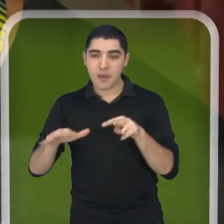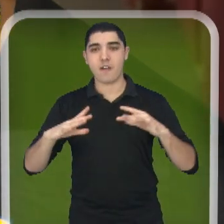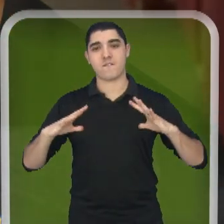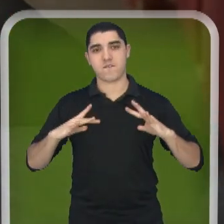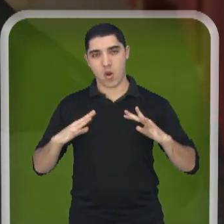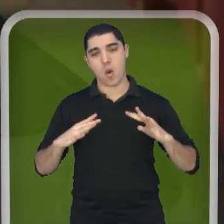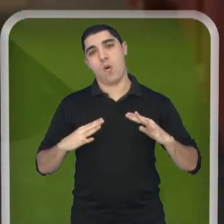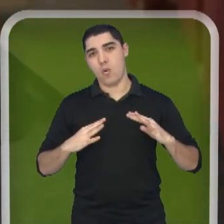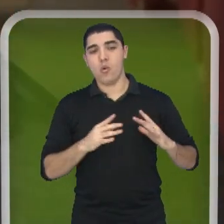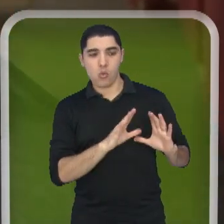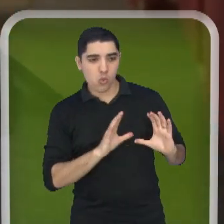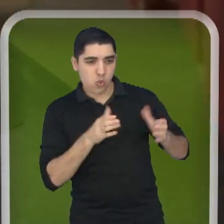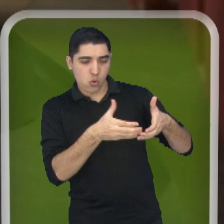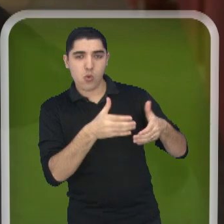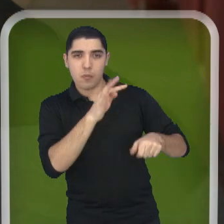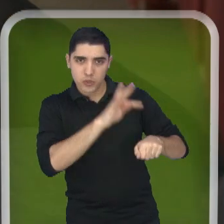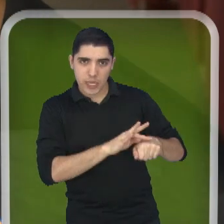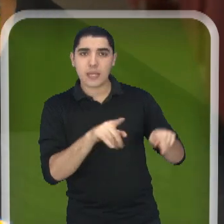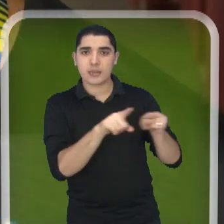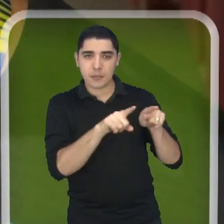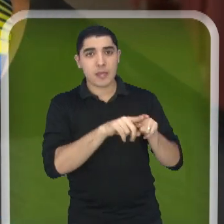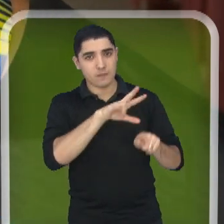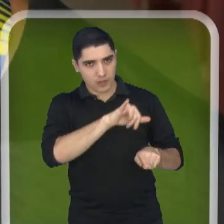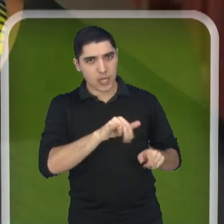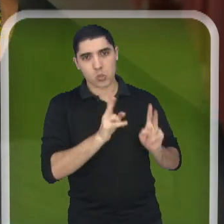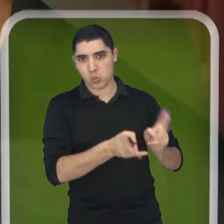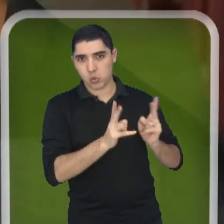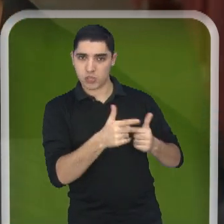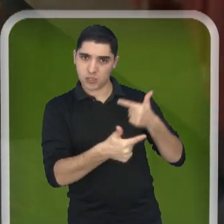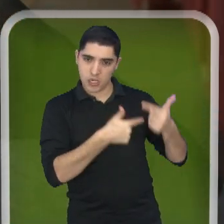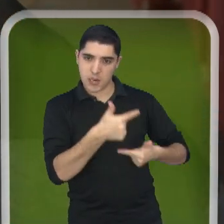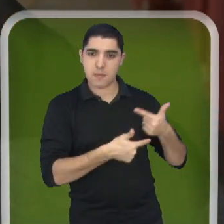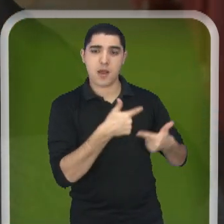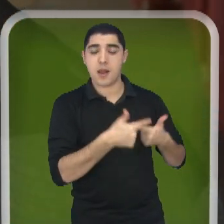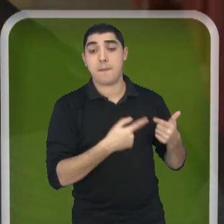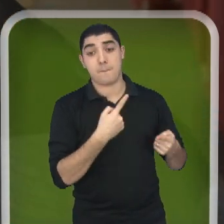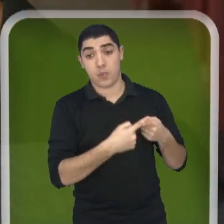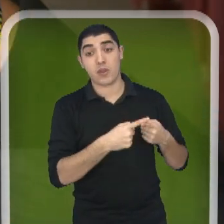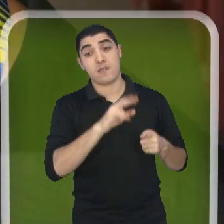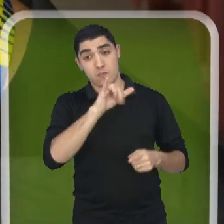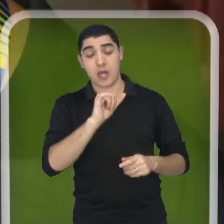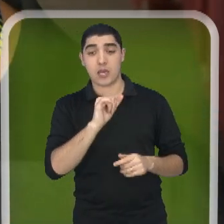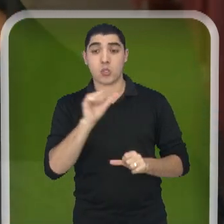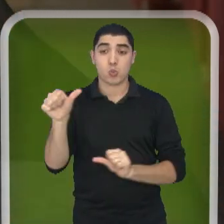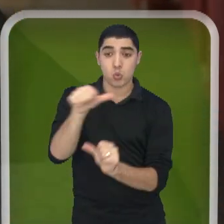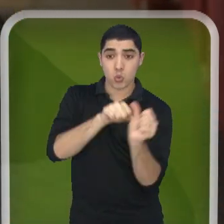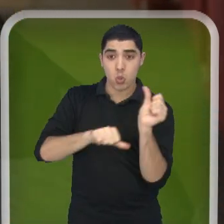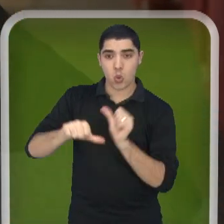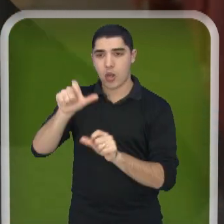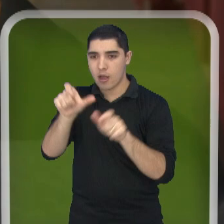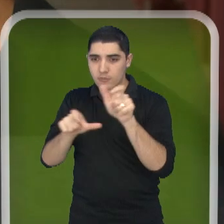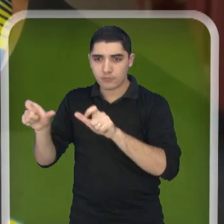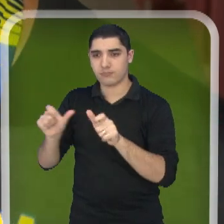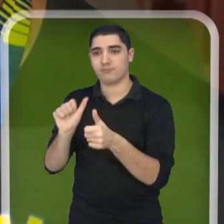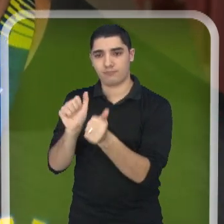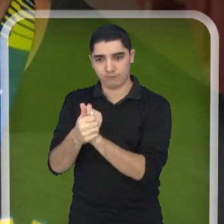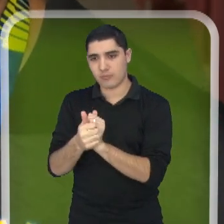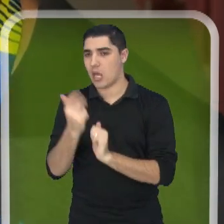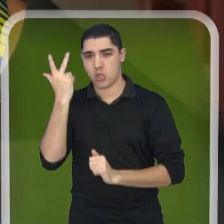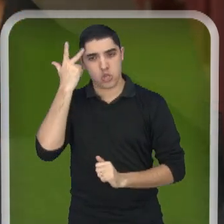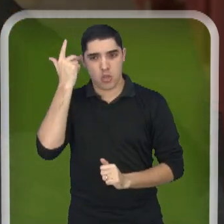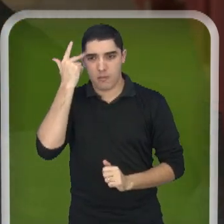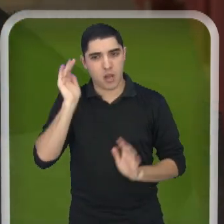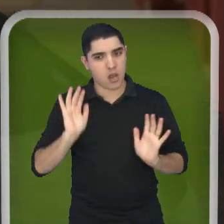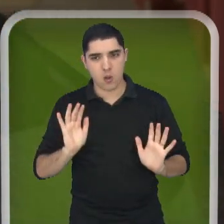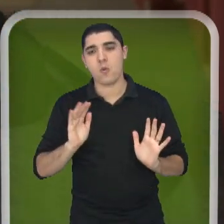comissão vai trabalhar, né, porque vai ter uma mexida no elenco, é normal.